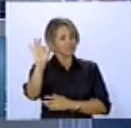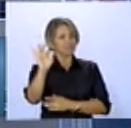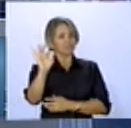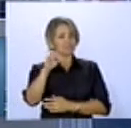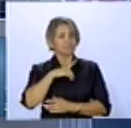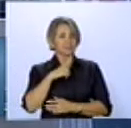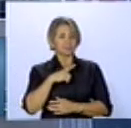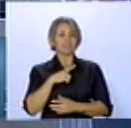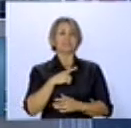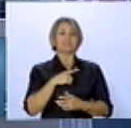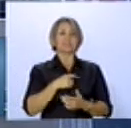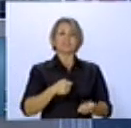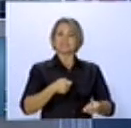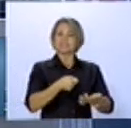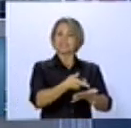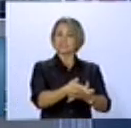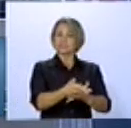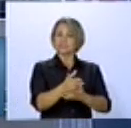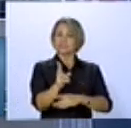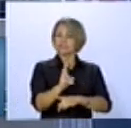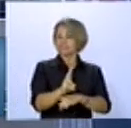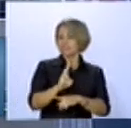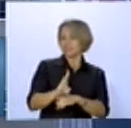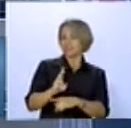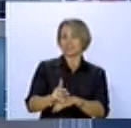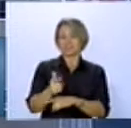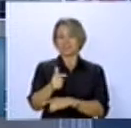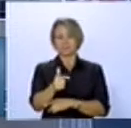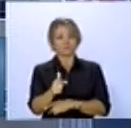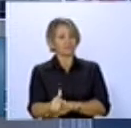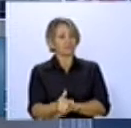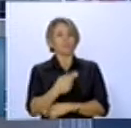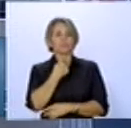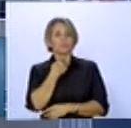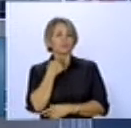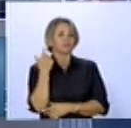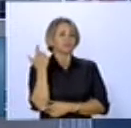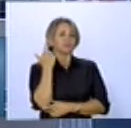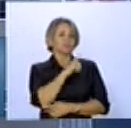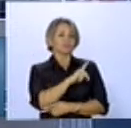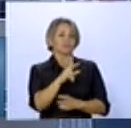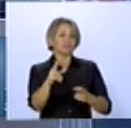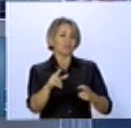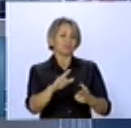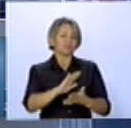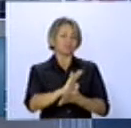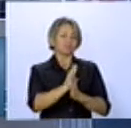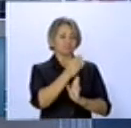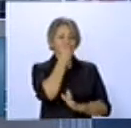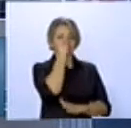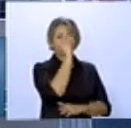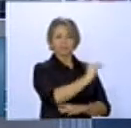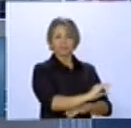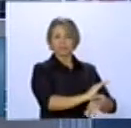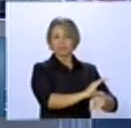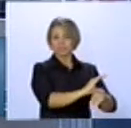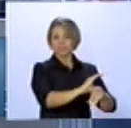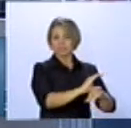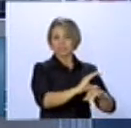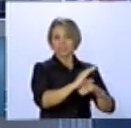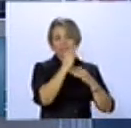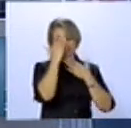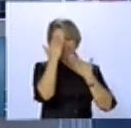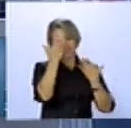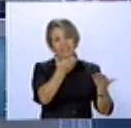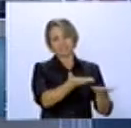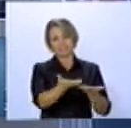fiscais finalmente de uma forma de outra não mais poderá continuar ignorando constituição graças a essa corte